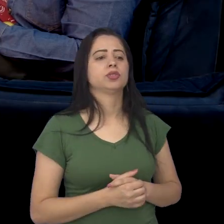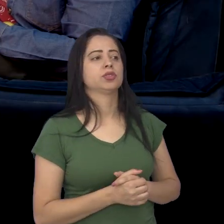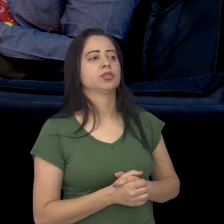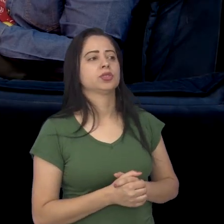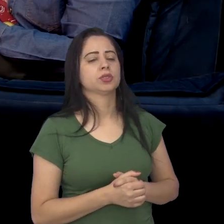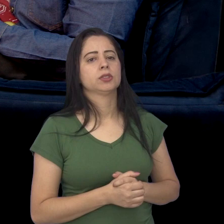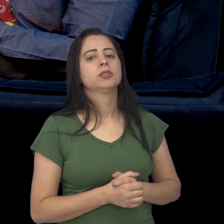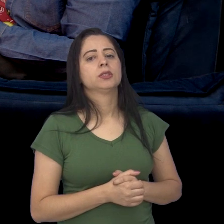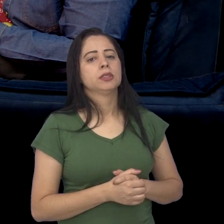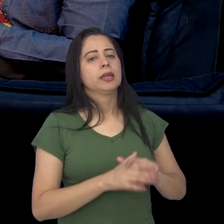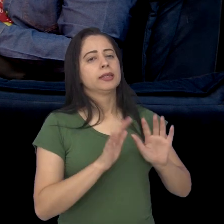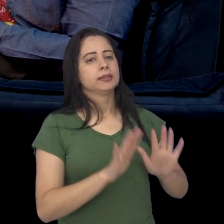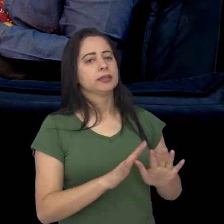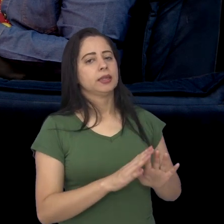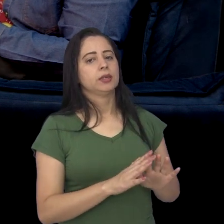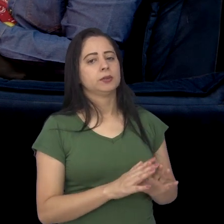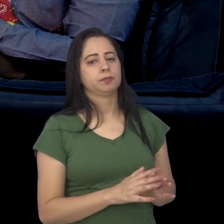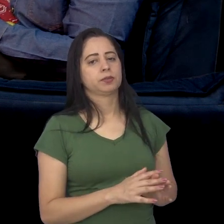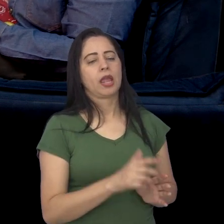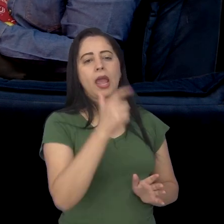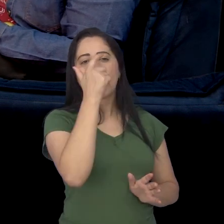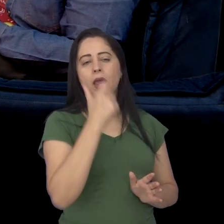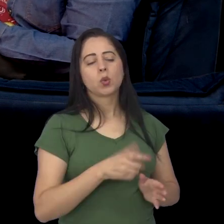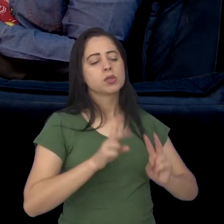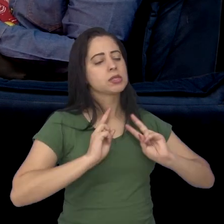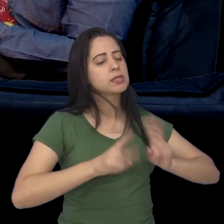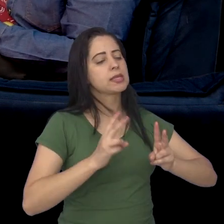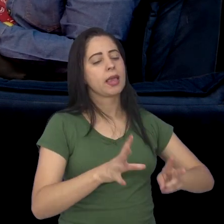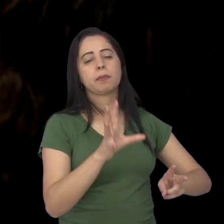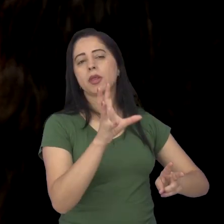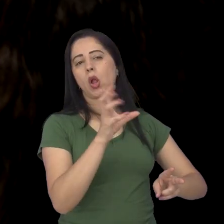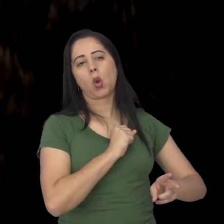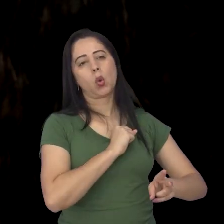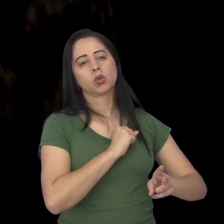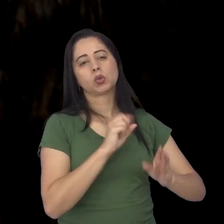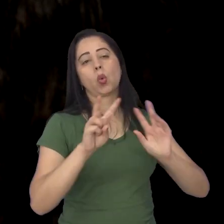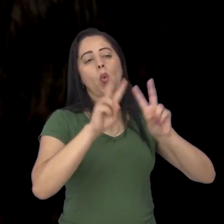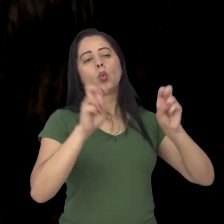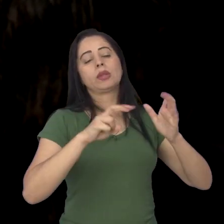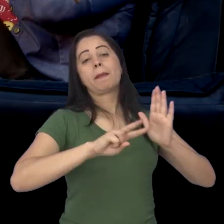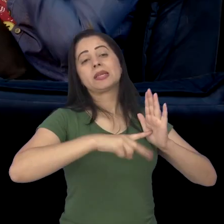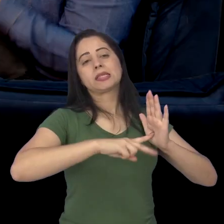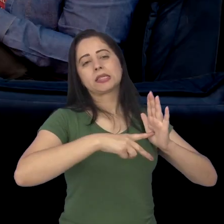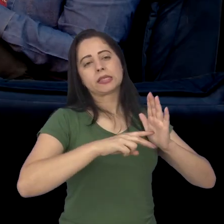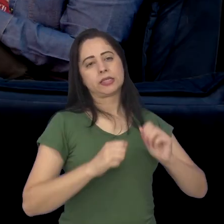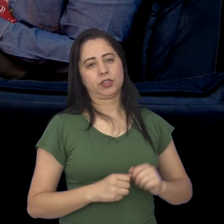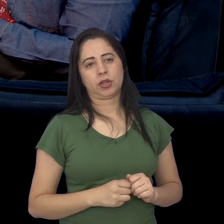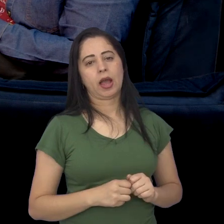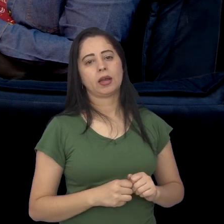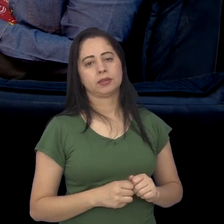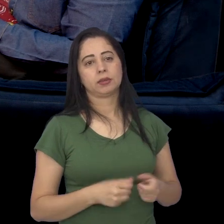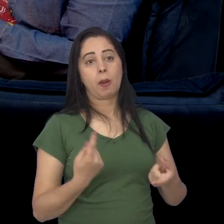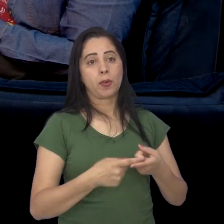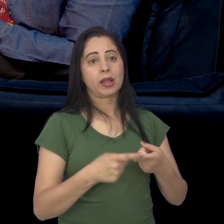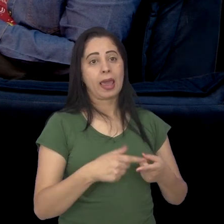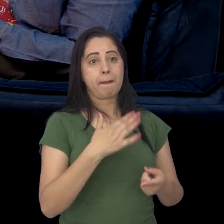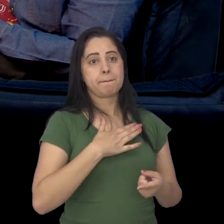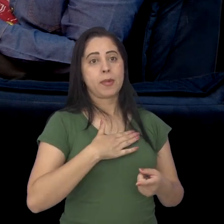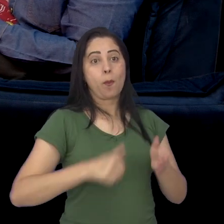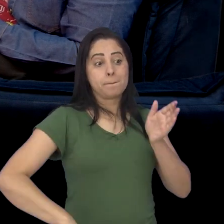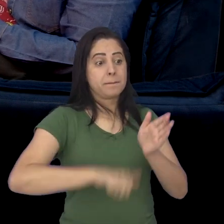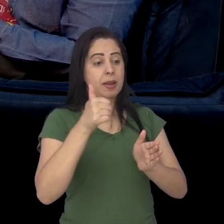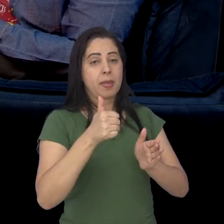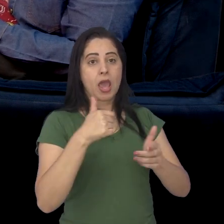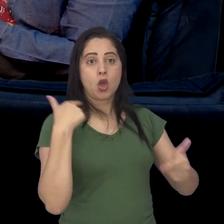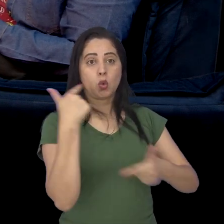eu acho que eu cresci com a comunicação do sindicato, né, porque eu comecei lá como meu primeiro emprego oficial, né,